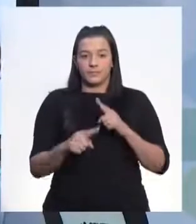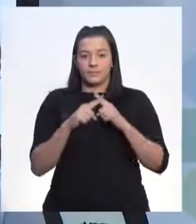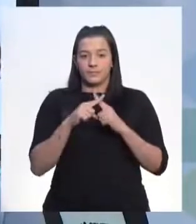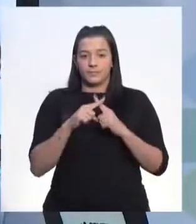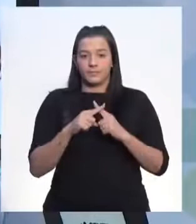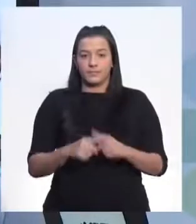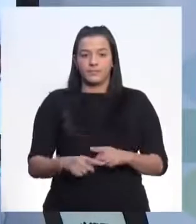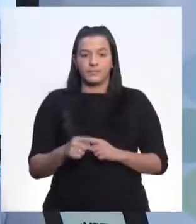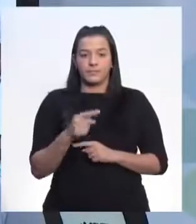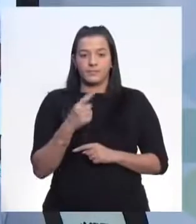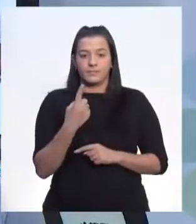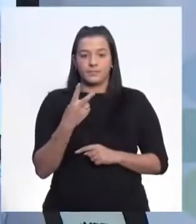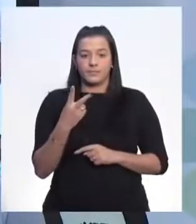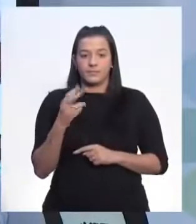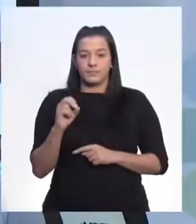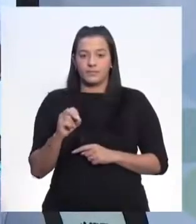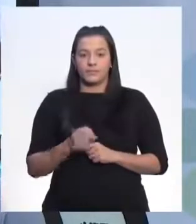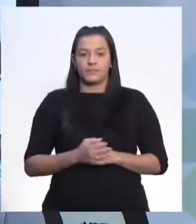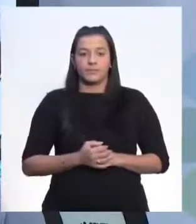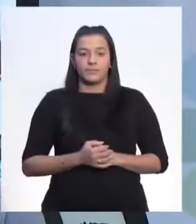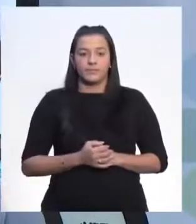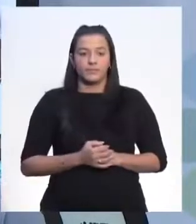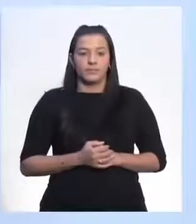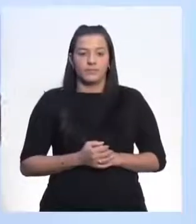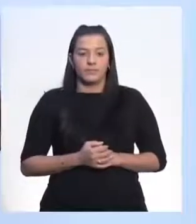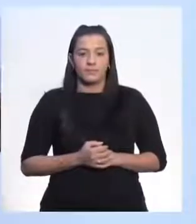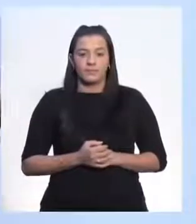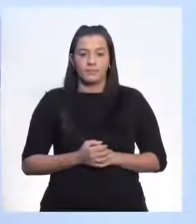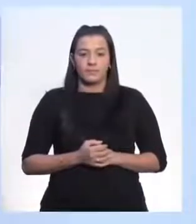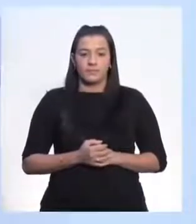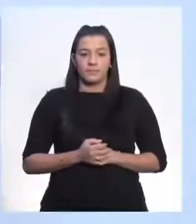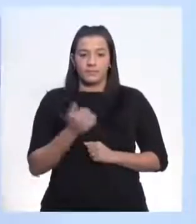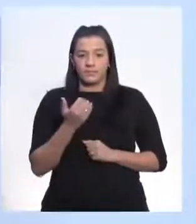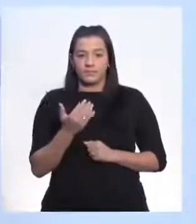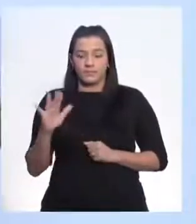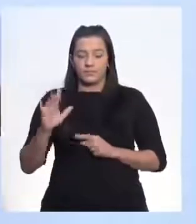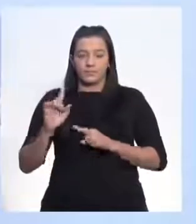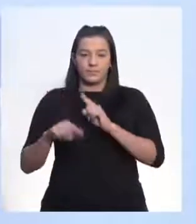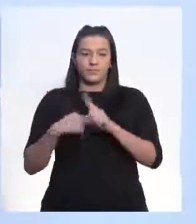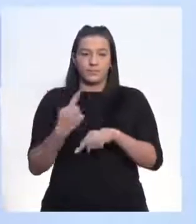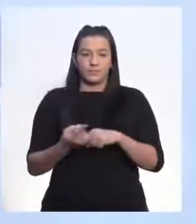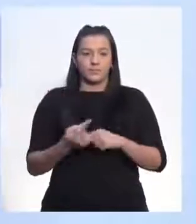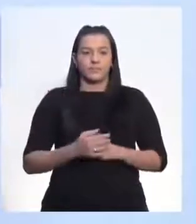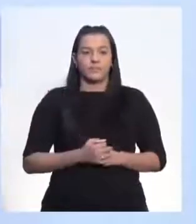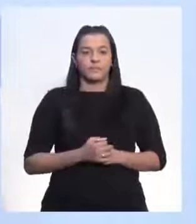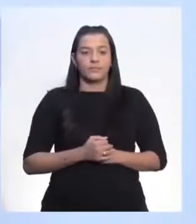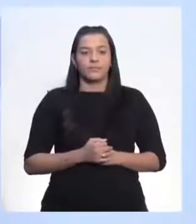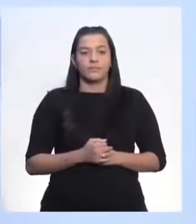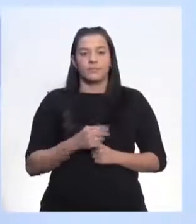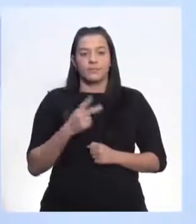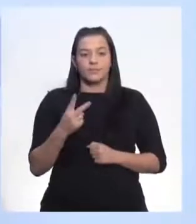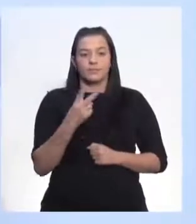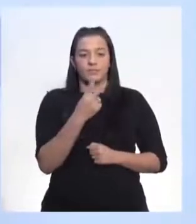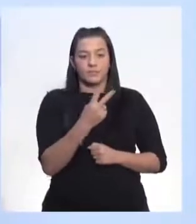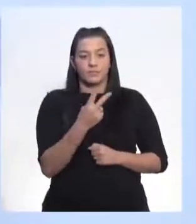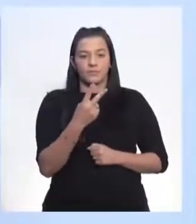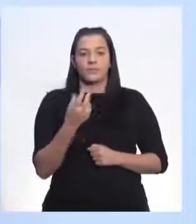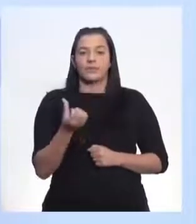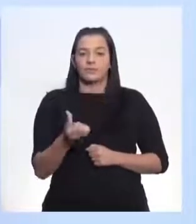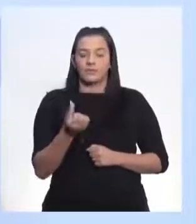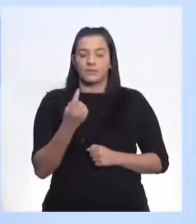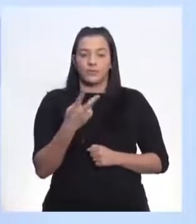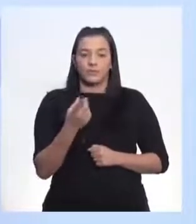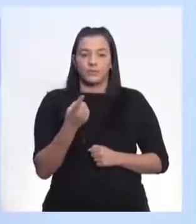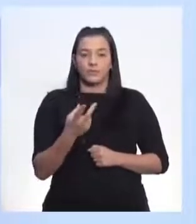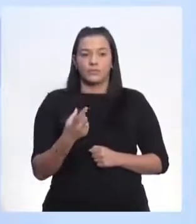66 vezes 120. Vou deixar o zerinho para depois. 2 vezes 6, 12 vai